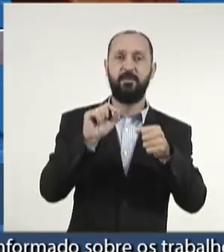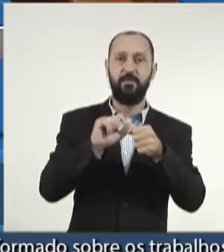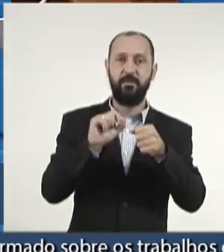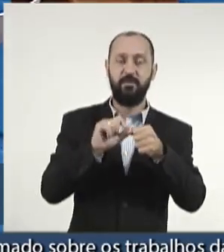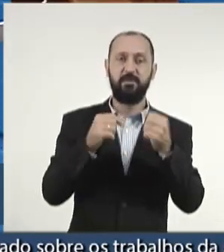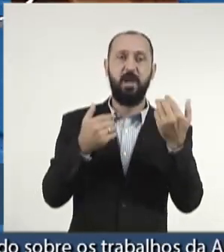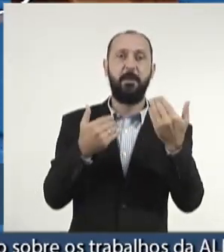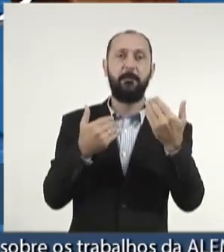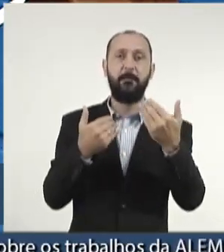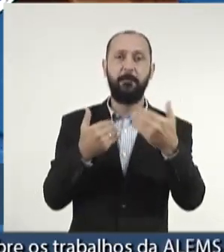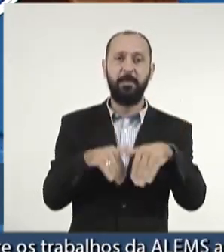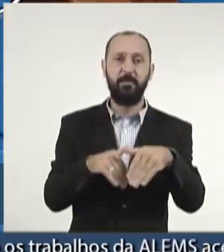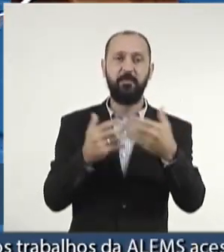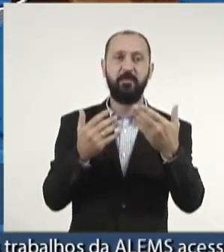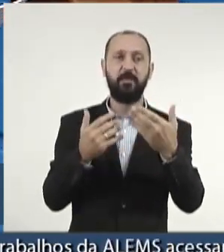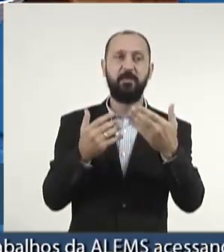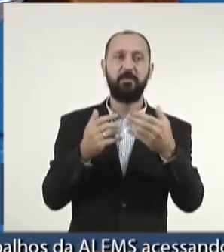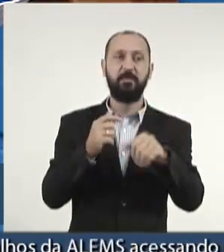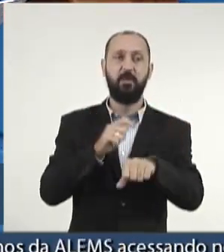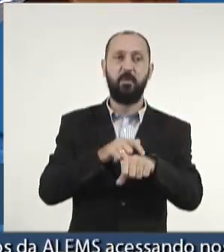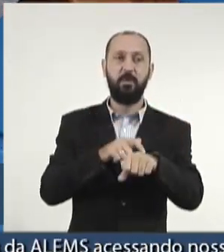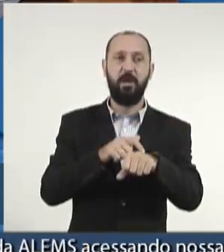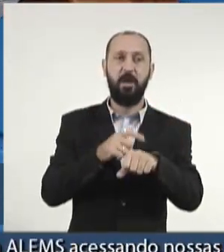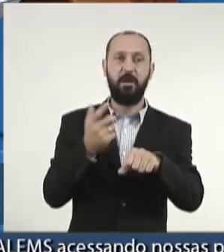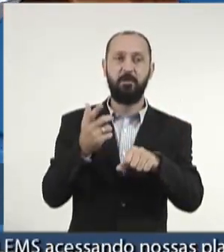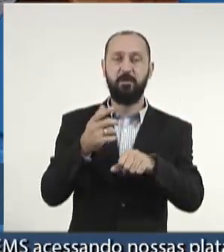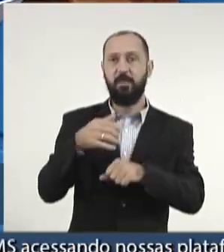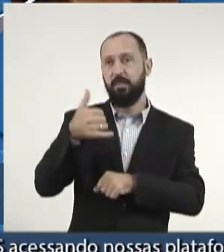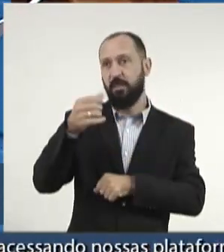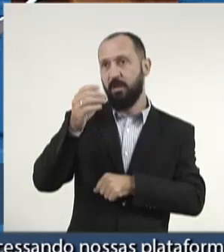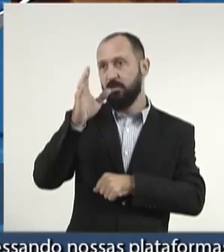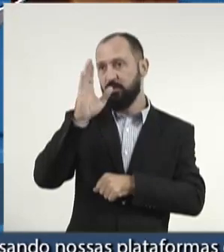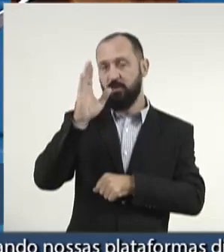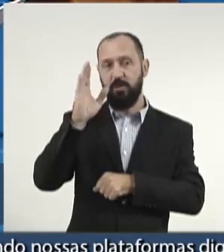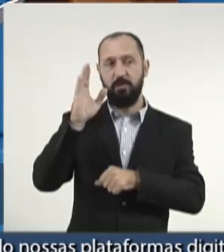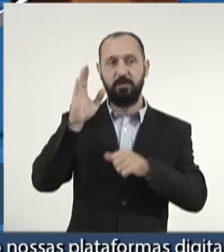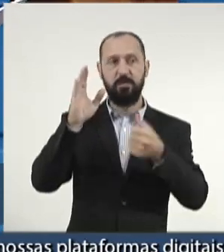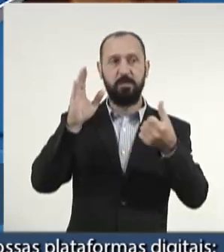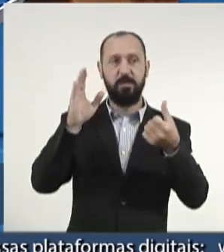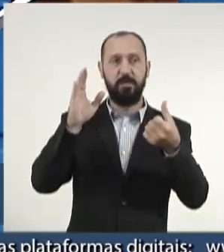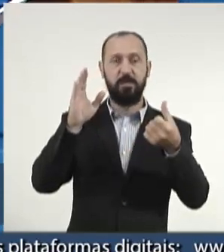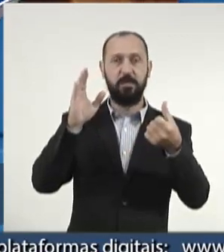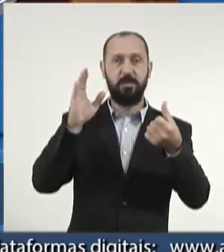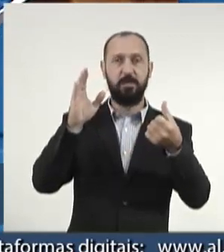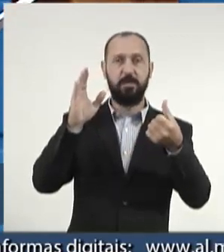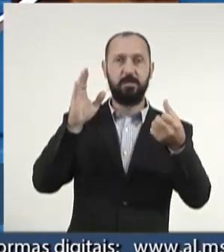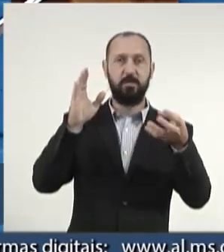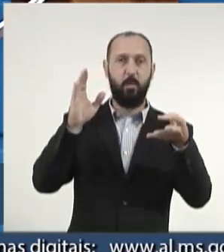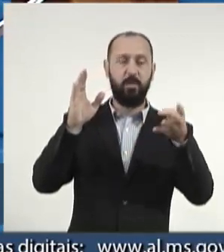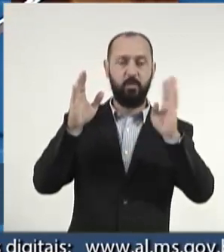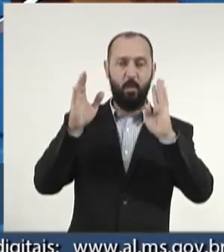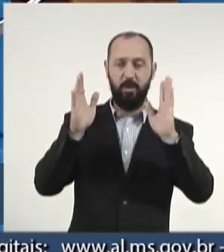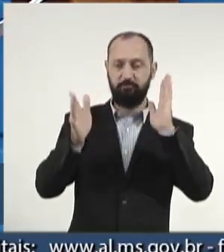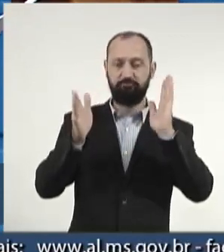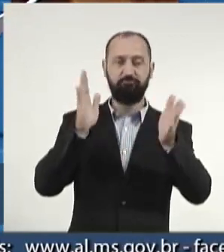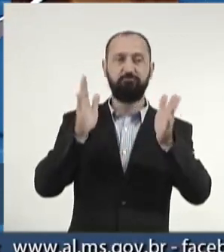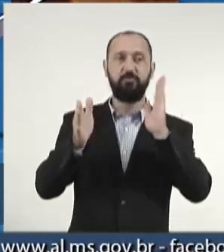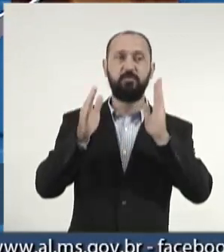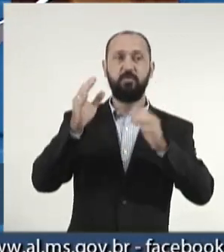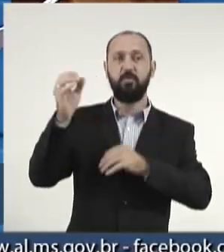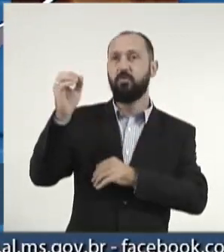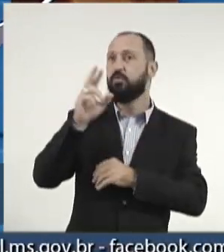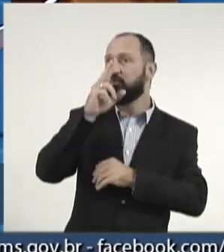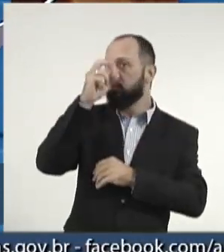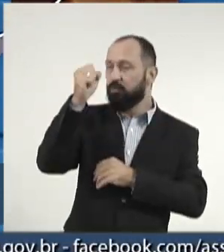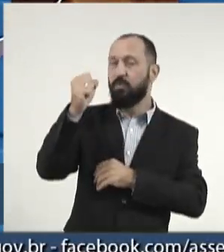da prova entre 10 horas e 16 horas, nesse período em que o sol